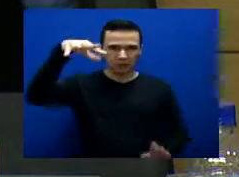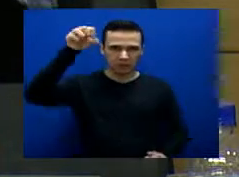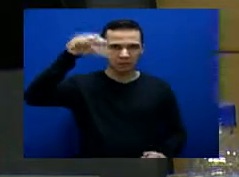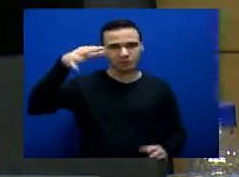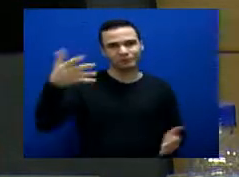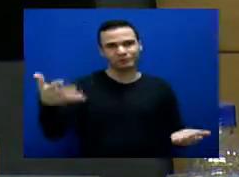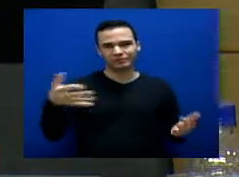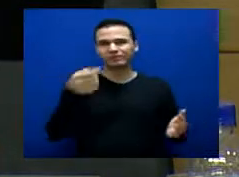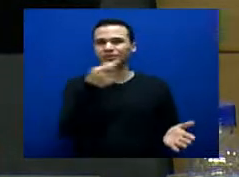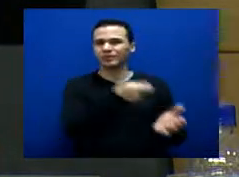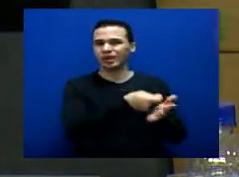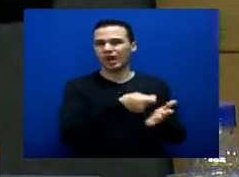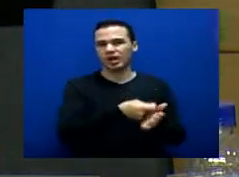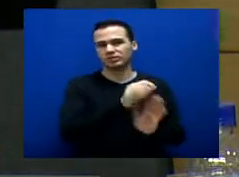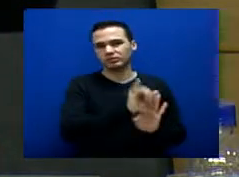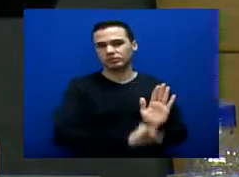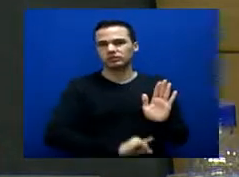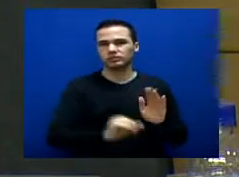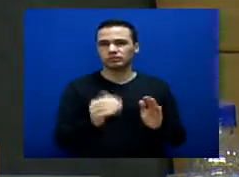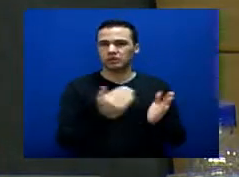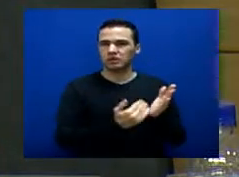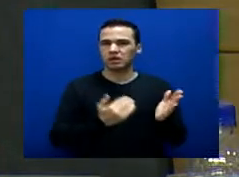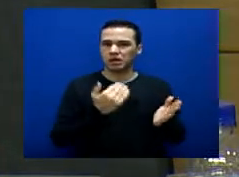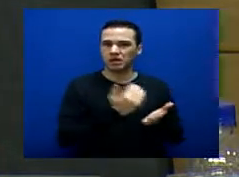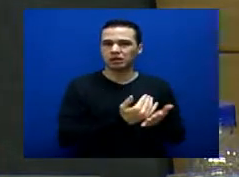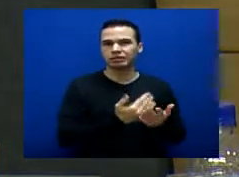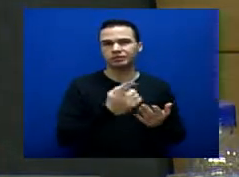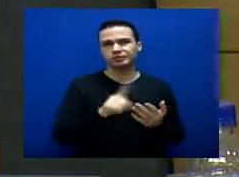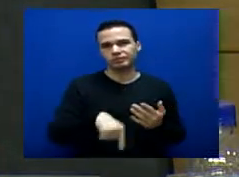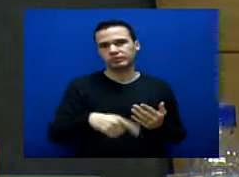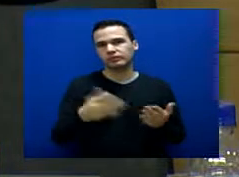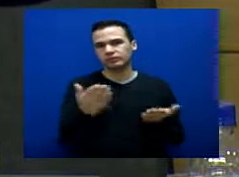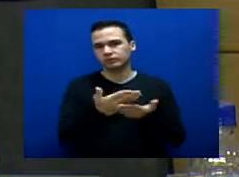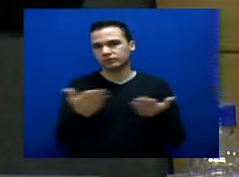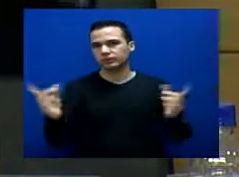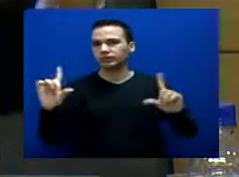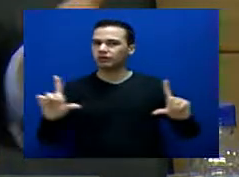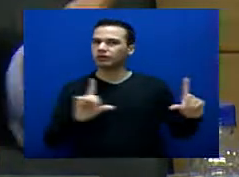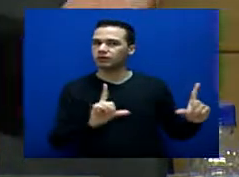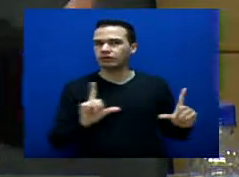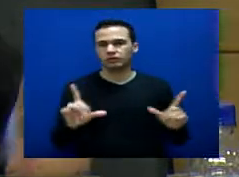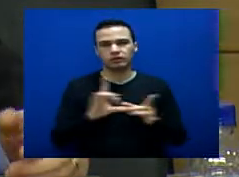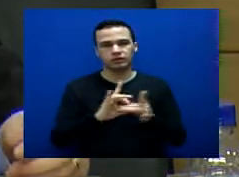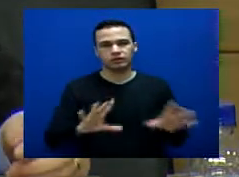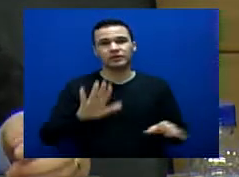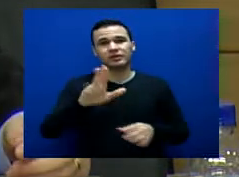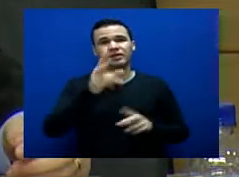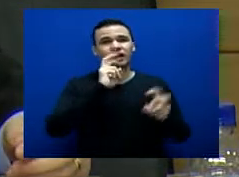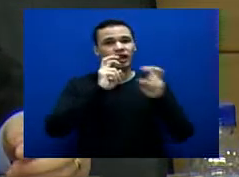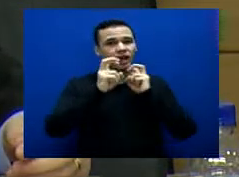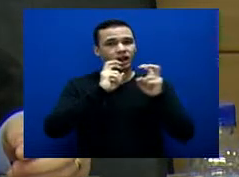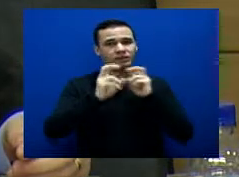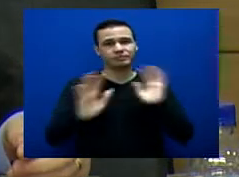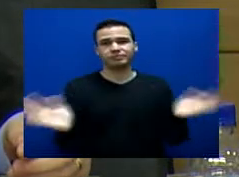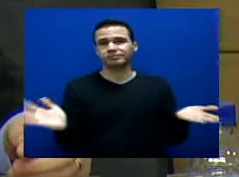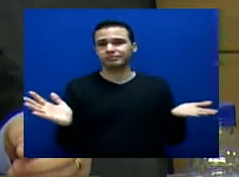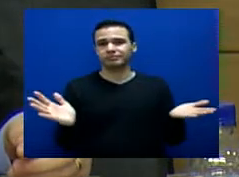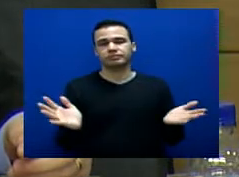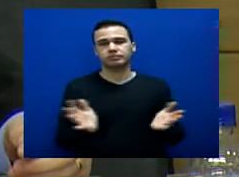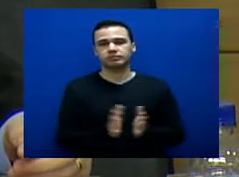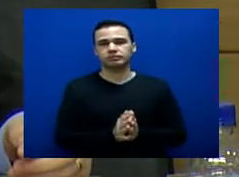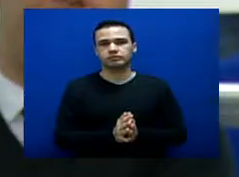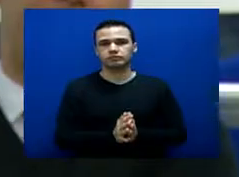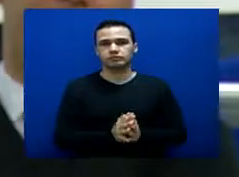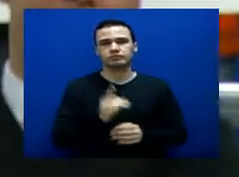É cobrança de impostos, as faixas são bem-vindas, tá, mas não pode haver esses gritos no plenário.